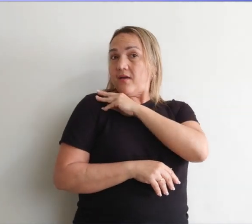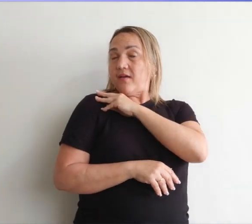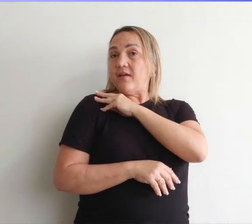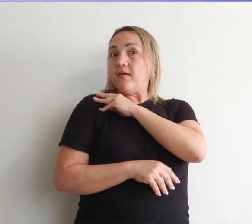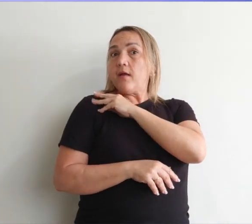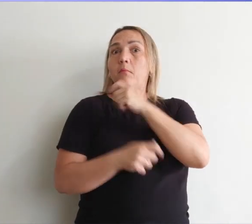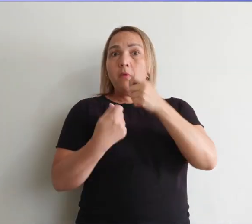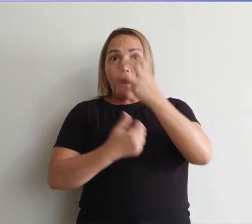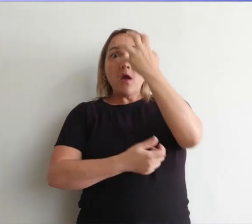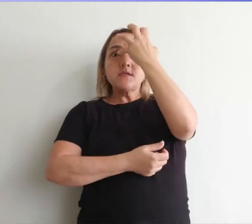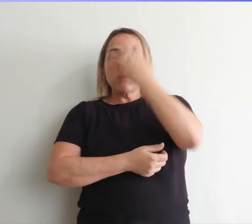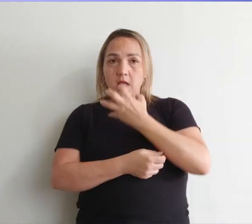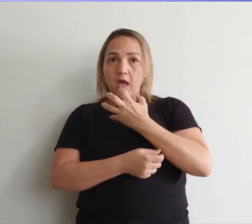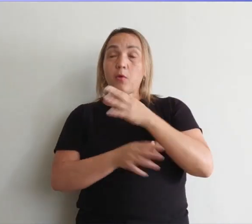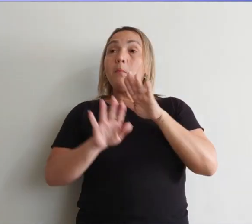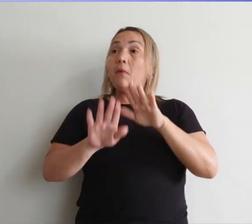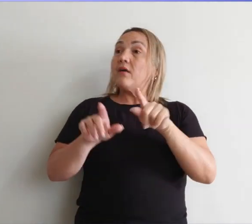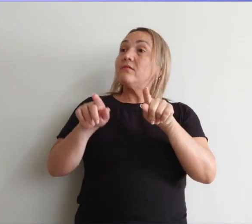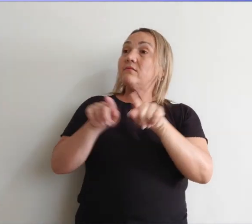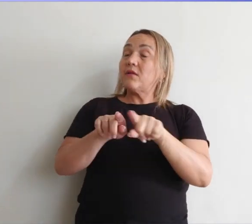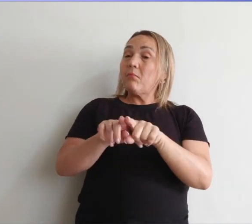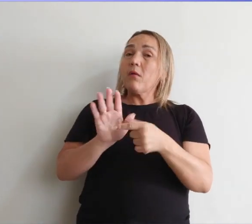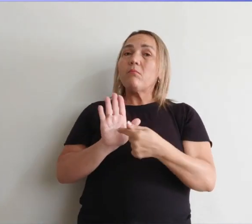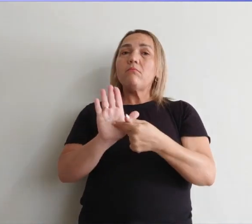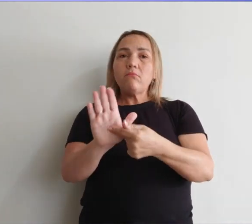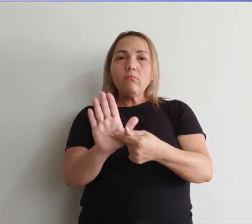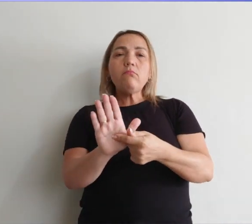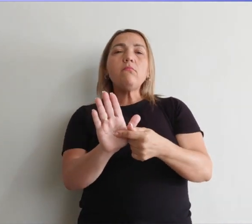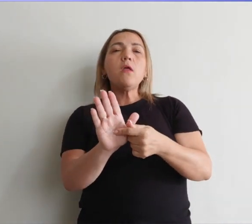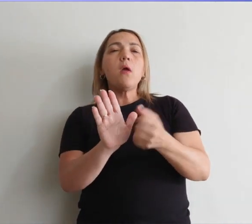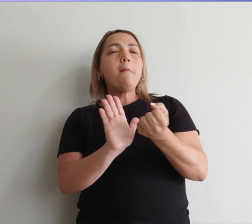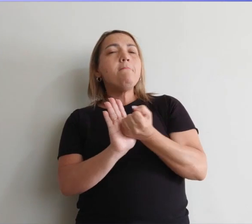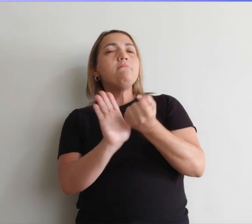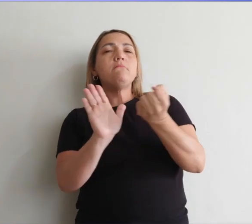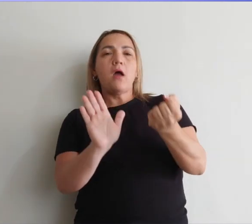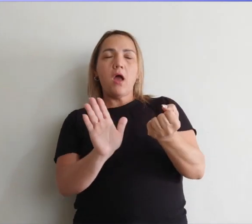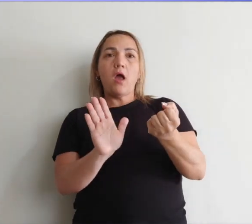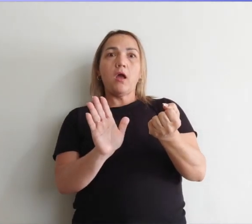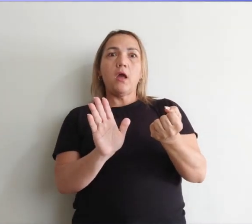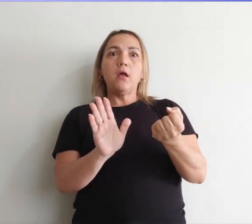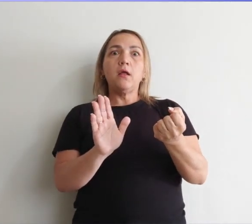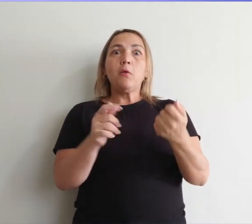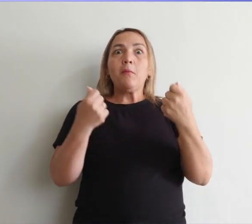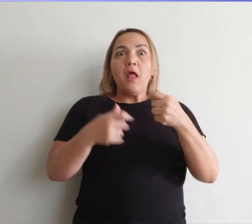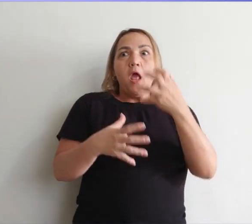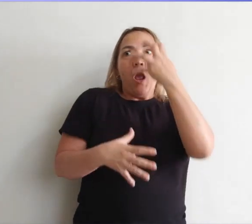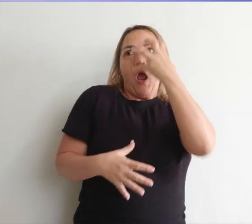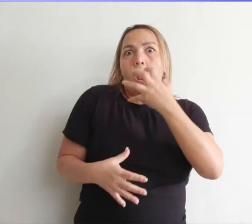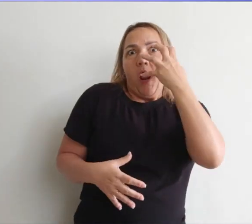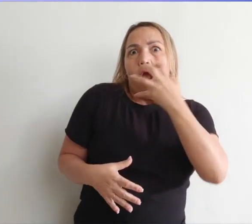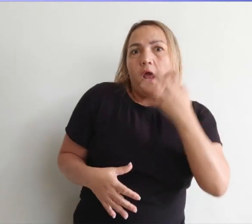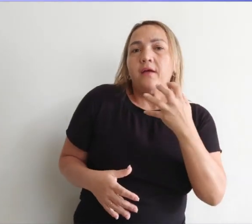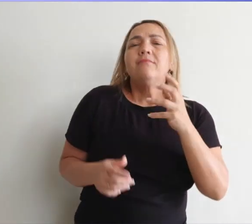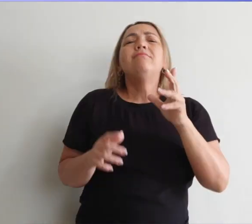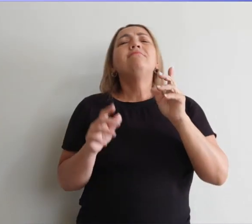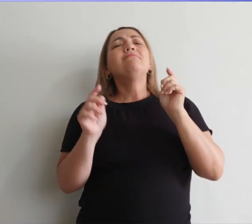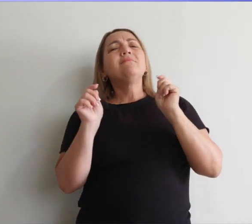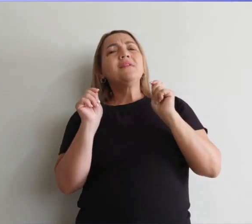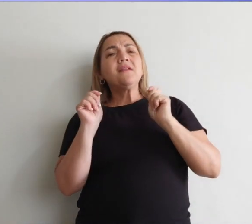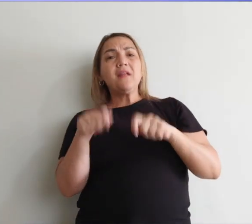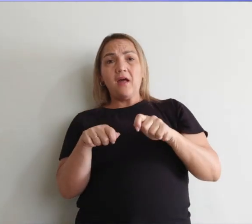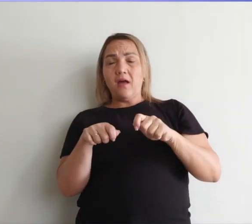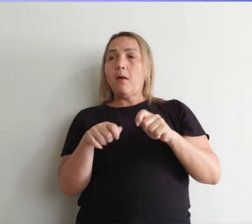tem que levar a sério, mas também traz aquilo de que você não precisa levar também tão a sério, né? De que dá